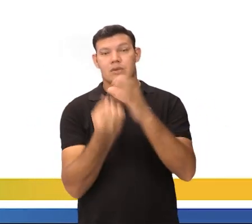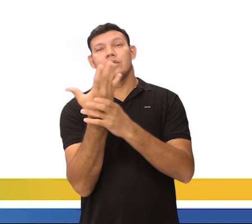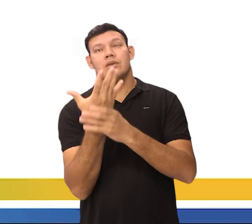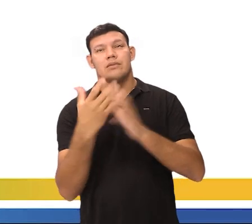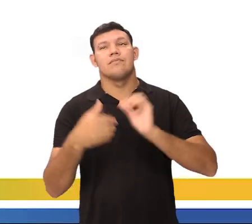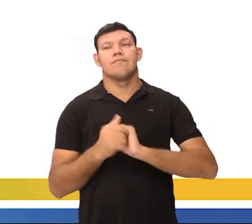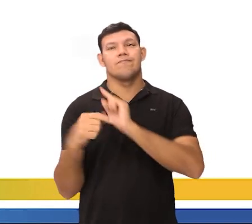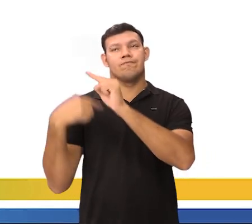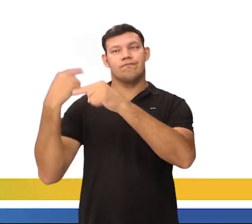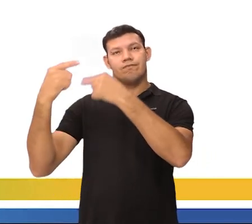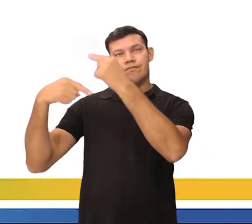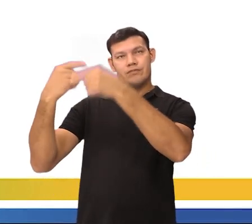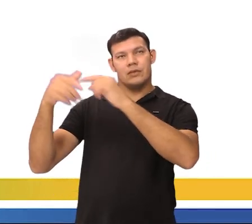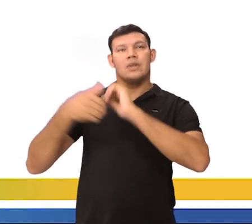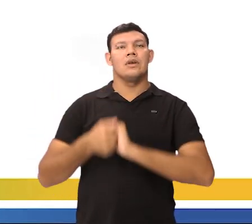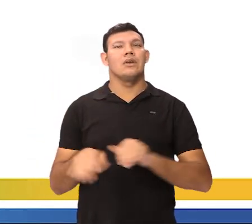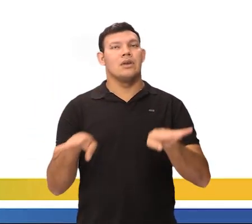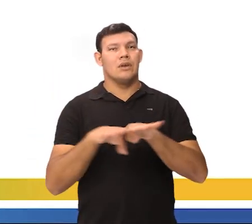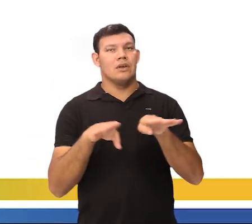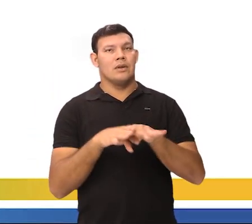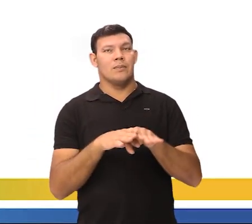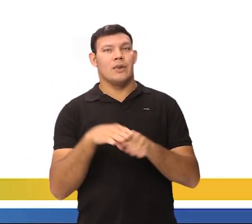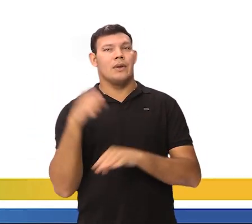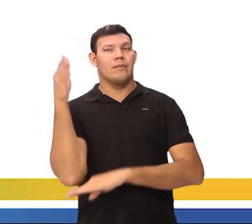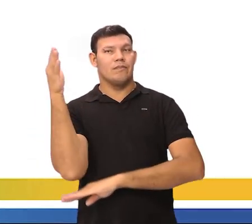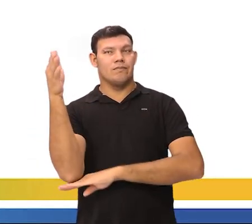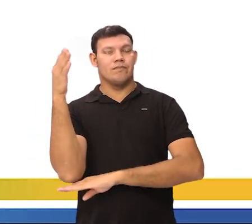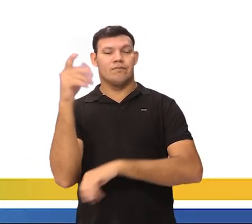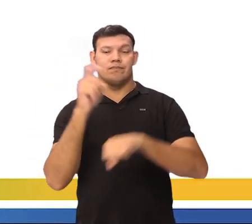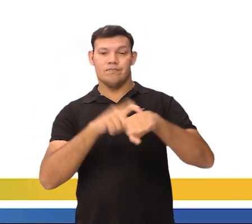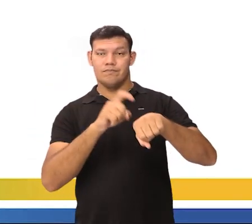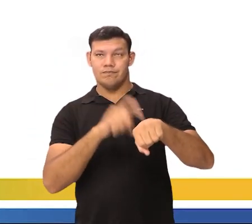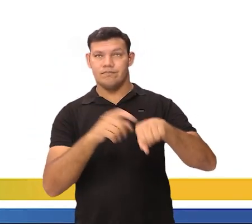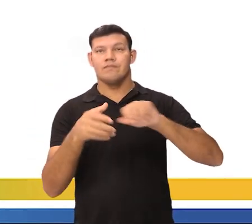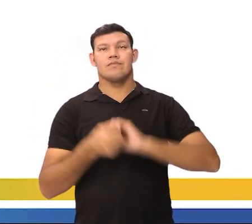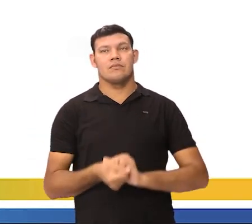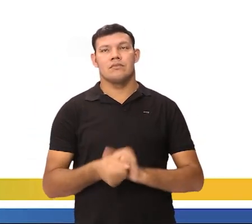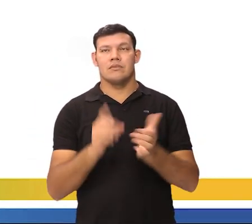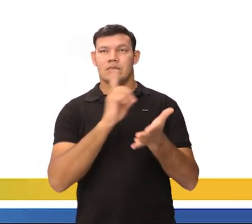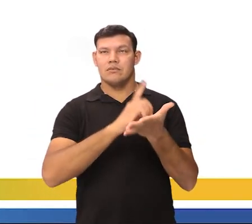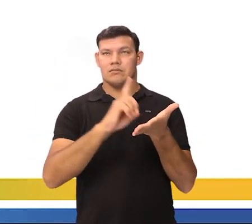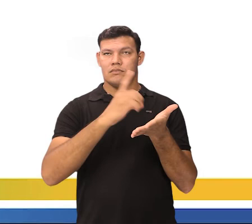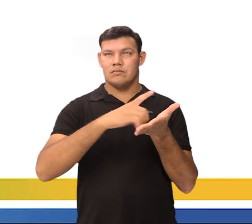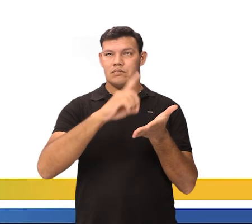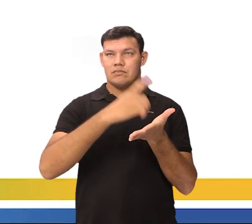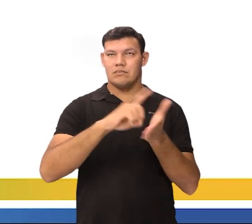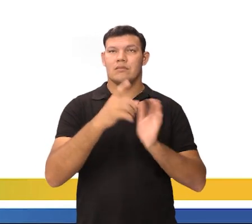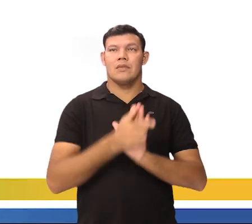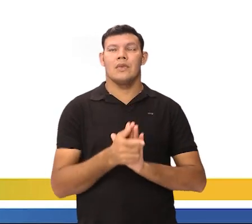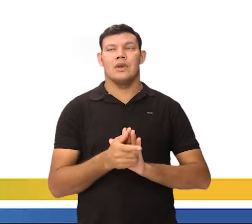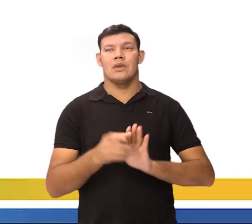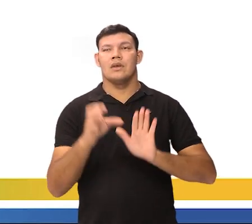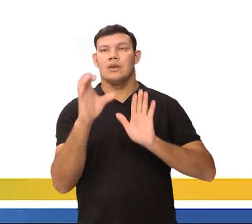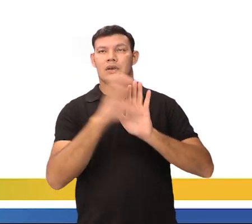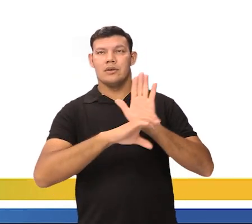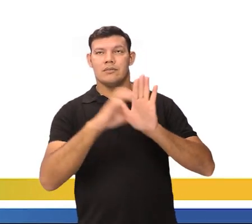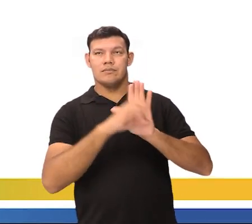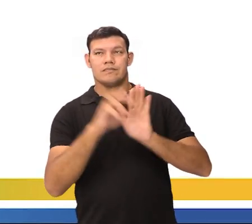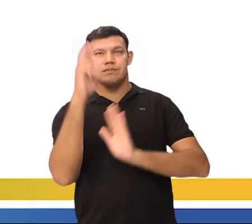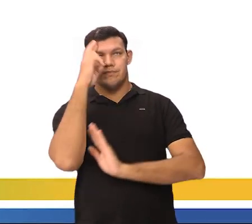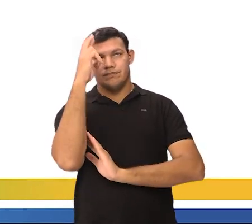momento em que surgiram, sua evolução e sua presença através dos tempos. E aí tem a definição, inclusive, do dicionário Aurélio, que